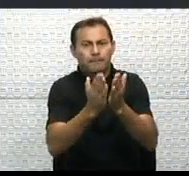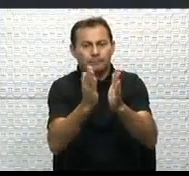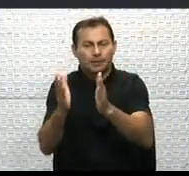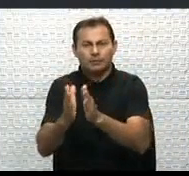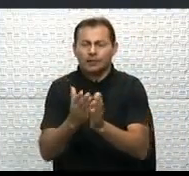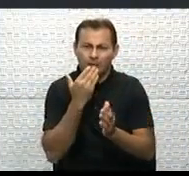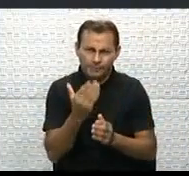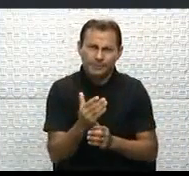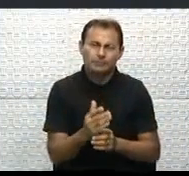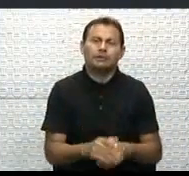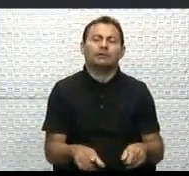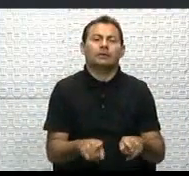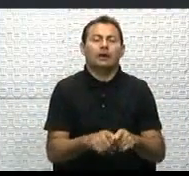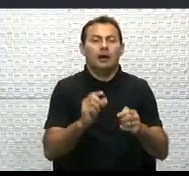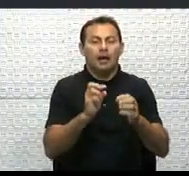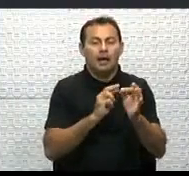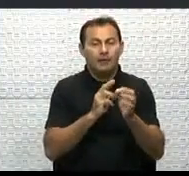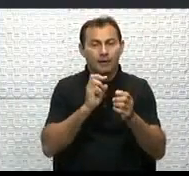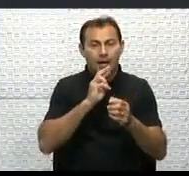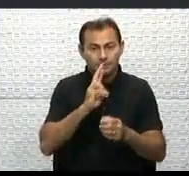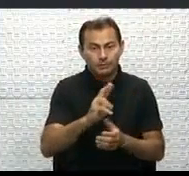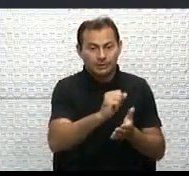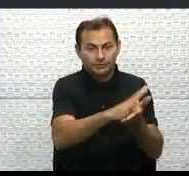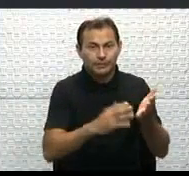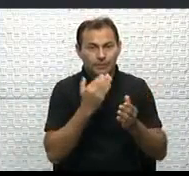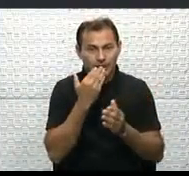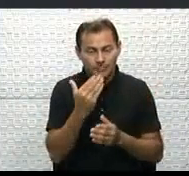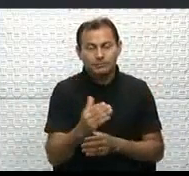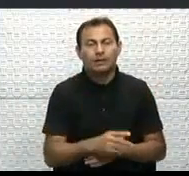bibliografia recomendada e então resolva as atividades